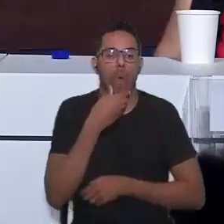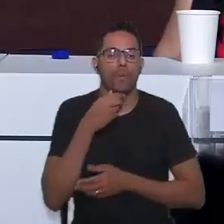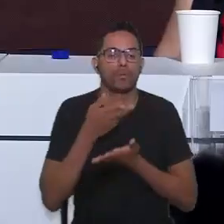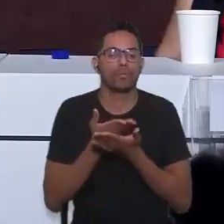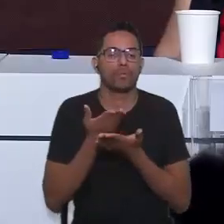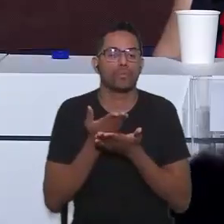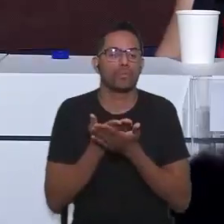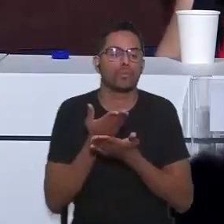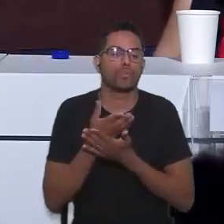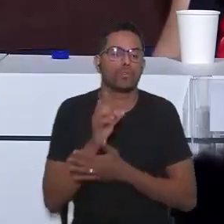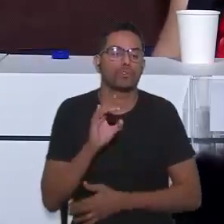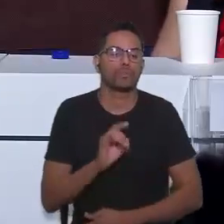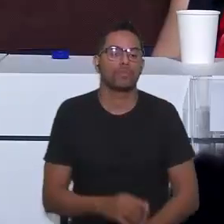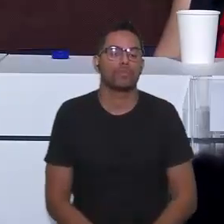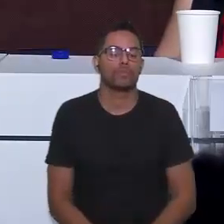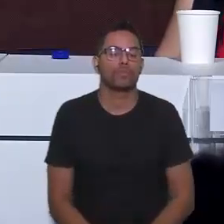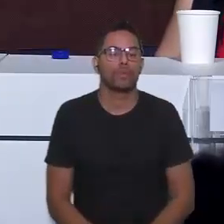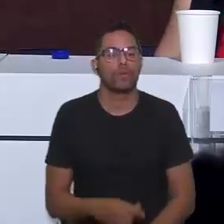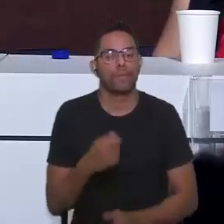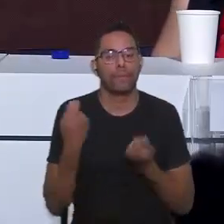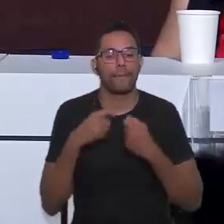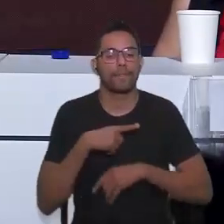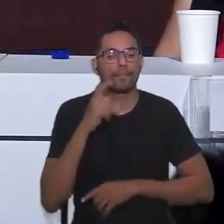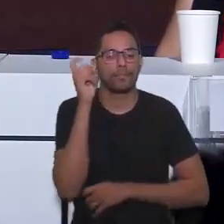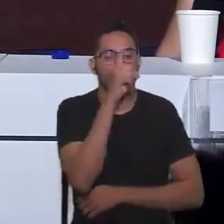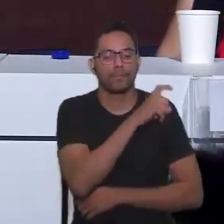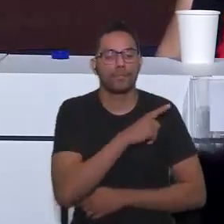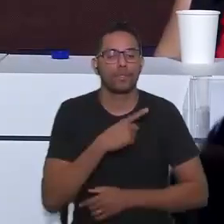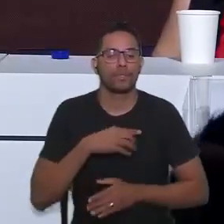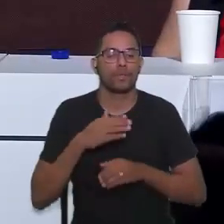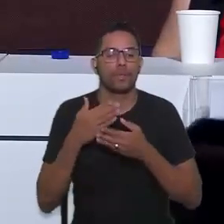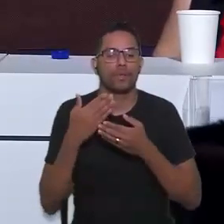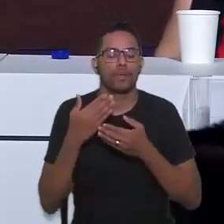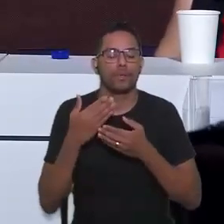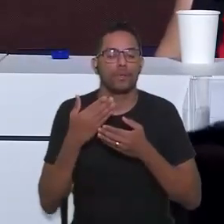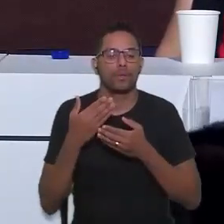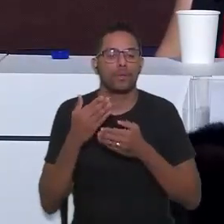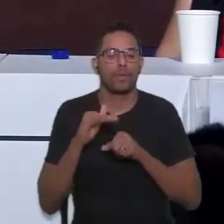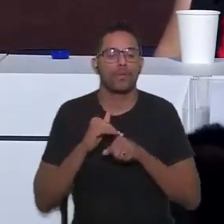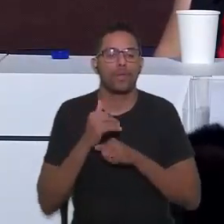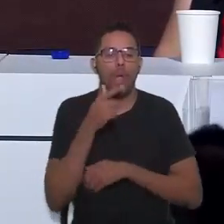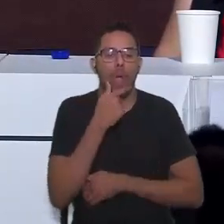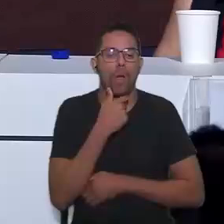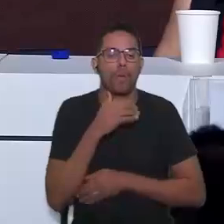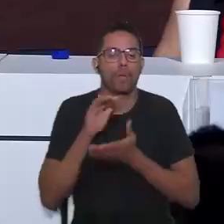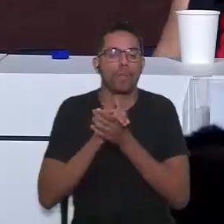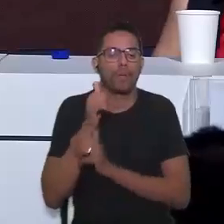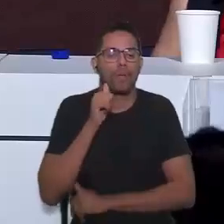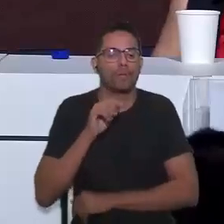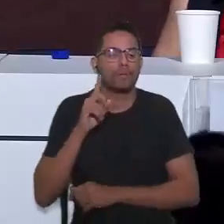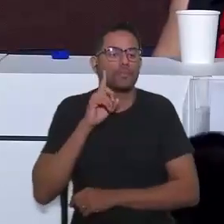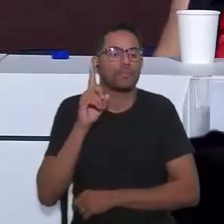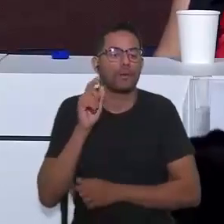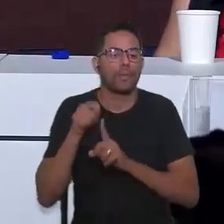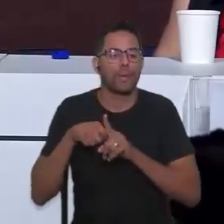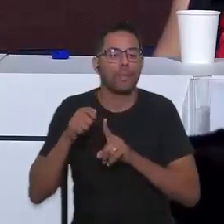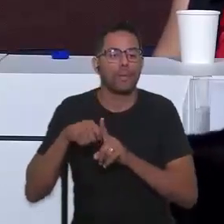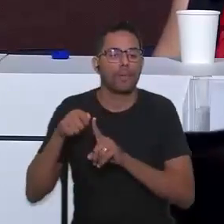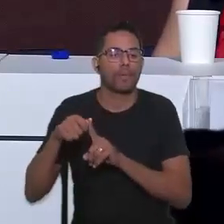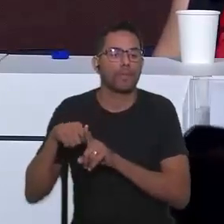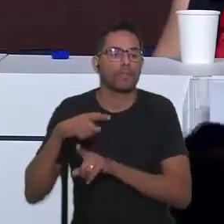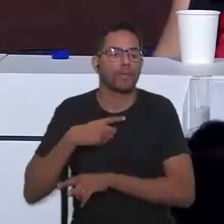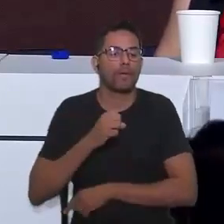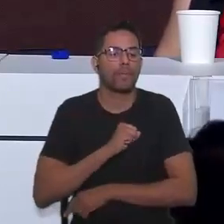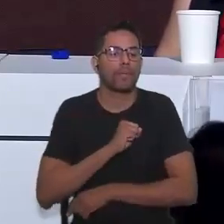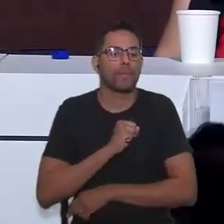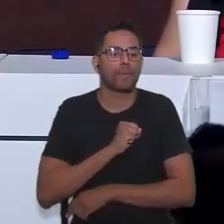homens. E você vai ter muita dificuldade de convencer um homem que a esposa, todos os meses, tem um